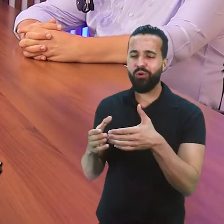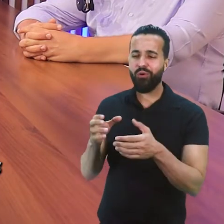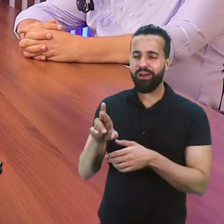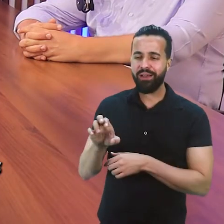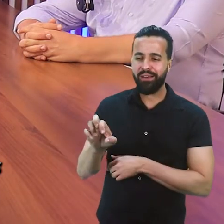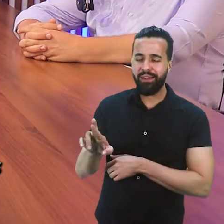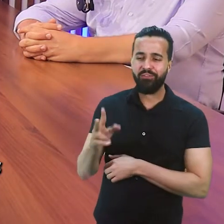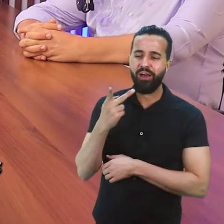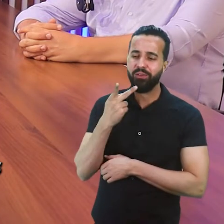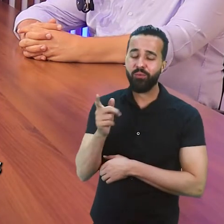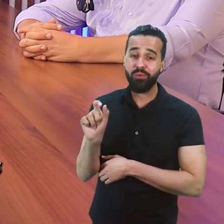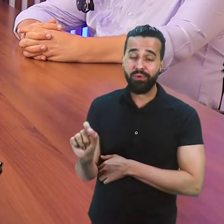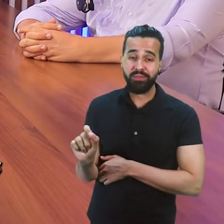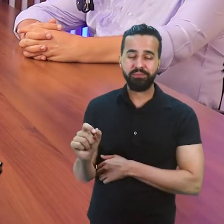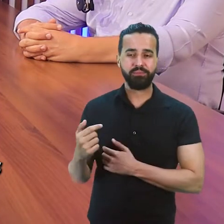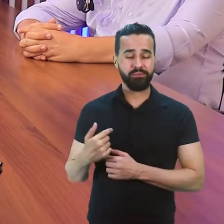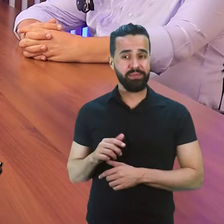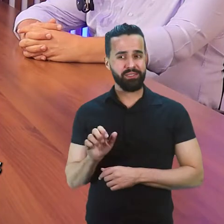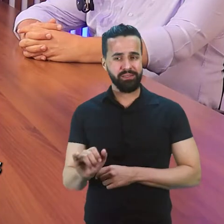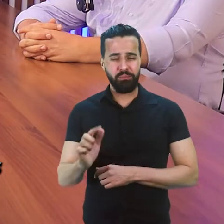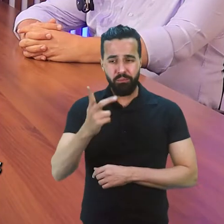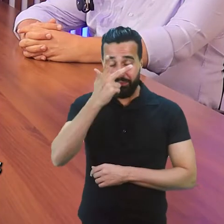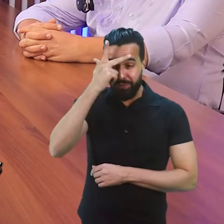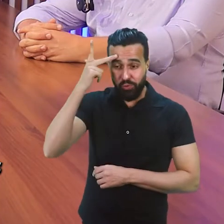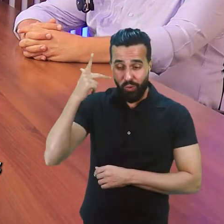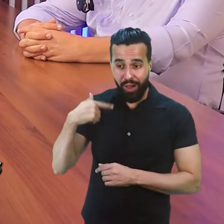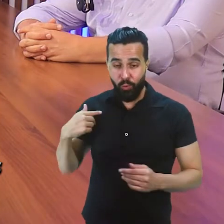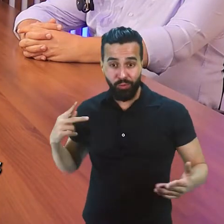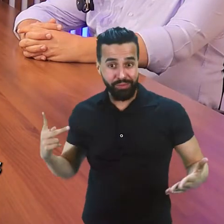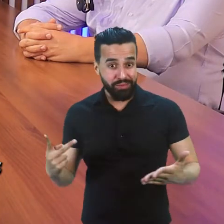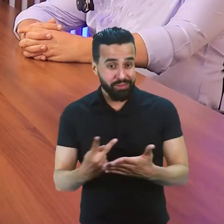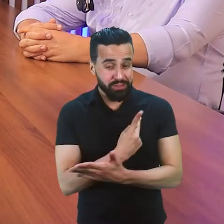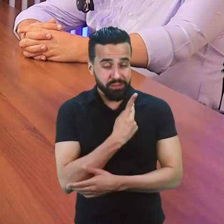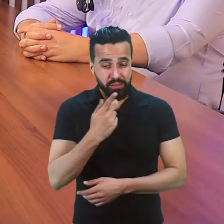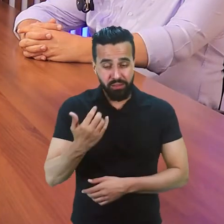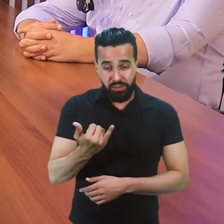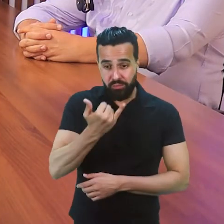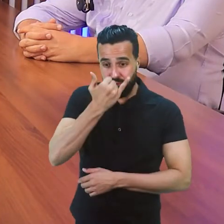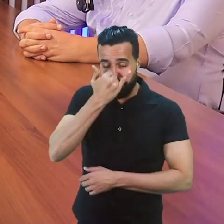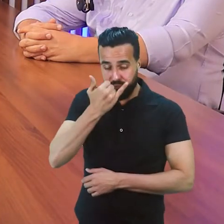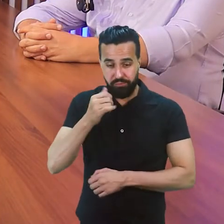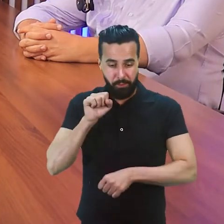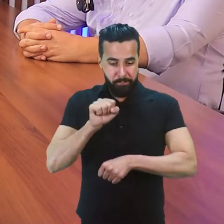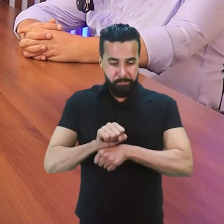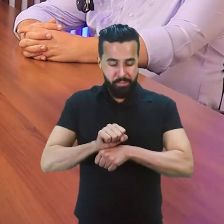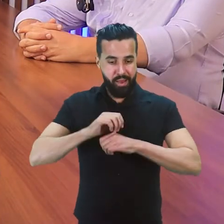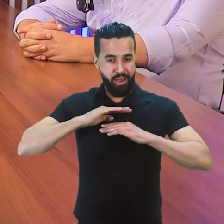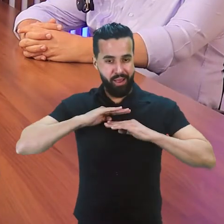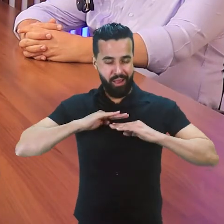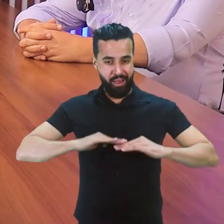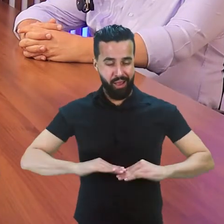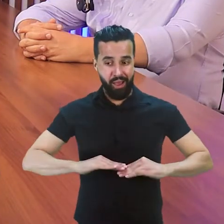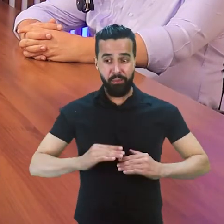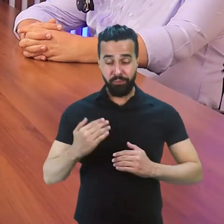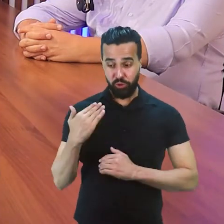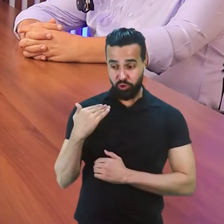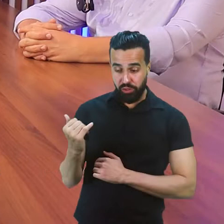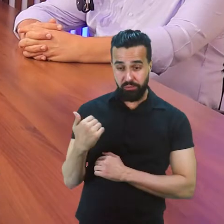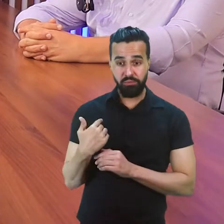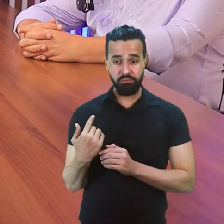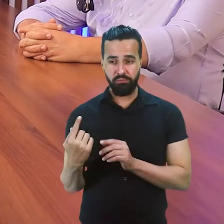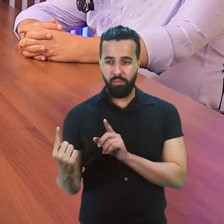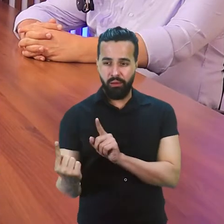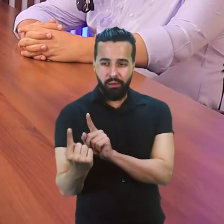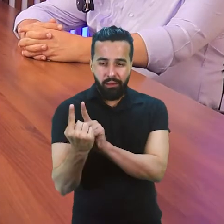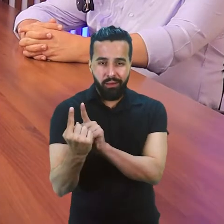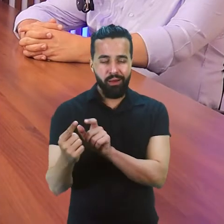quando tiver pessoas recém-lesionadas medular, eu queria que vocês me chamassem aqui para me bater um papo com a pessoa,